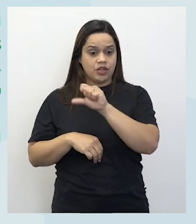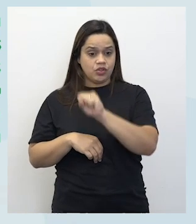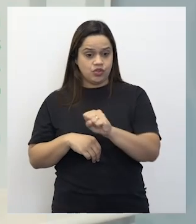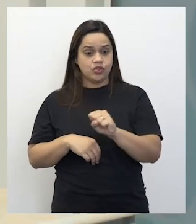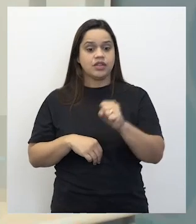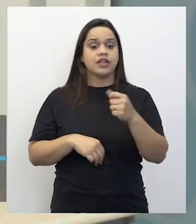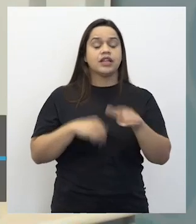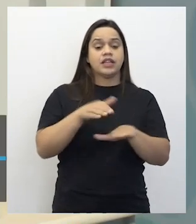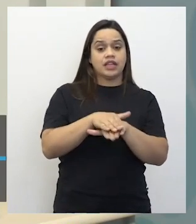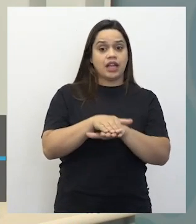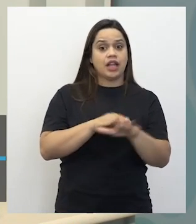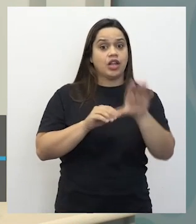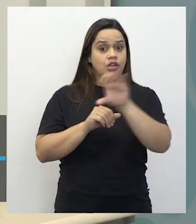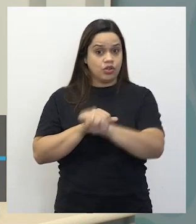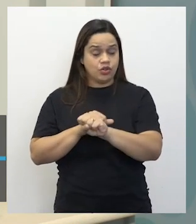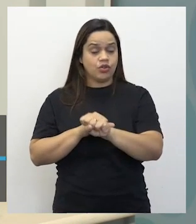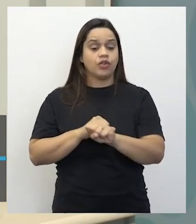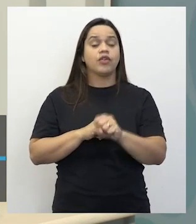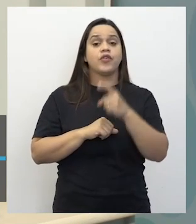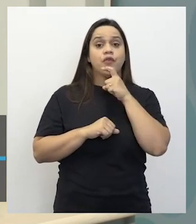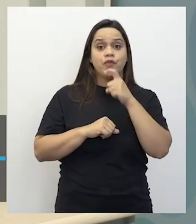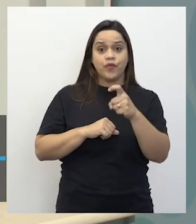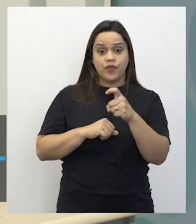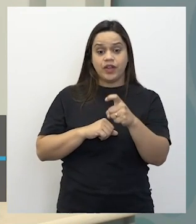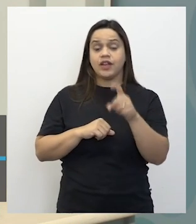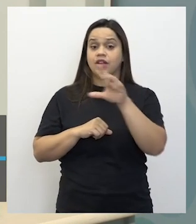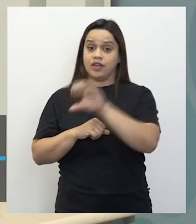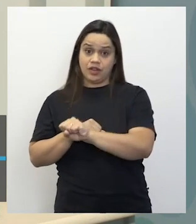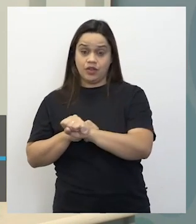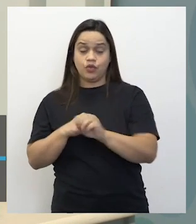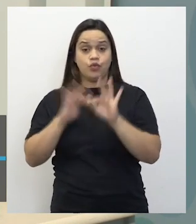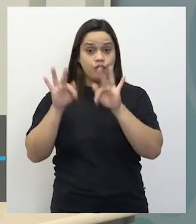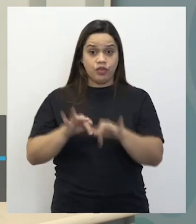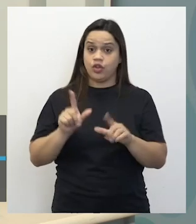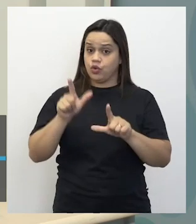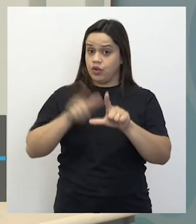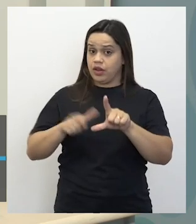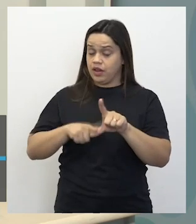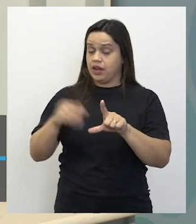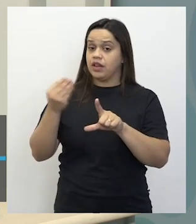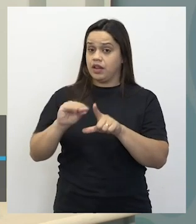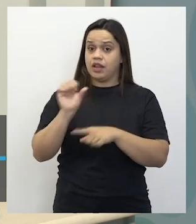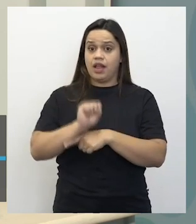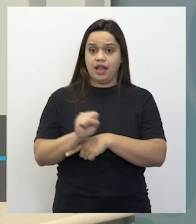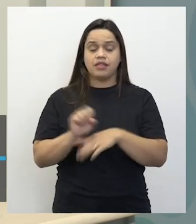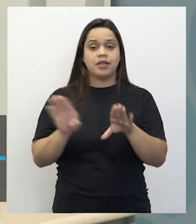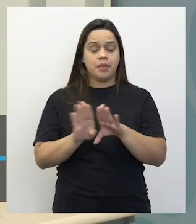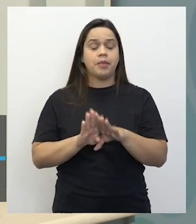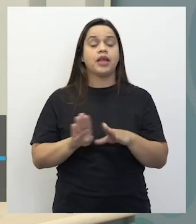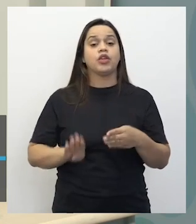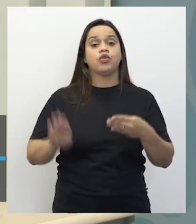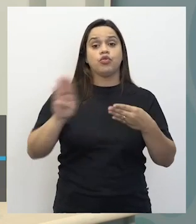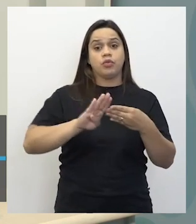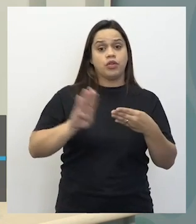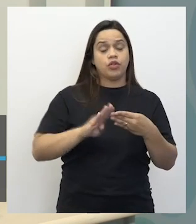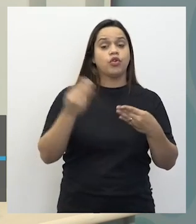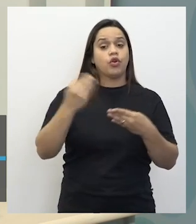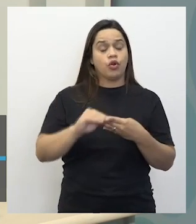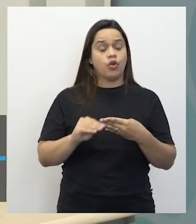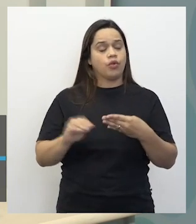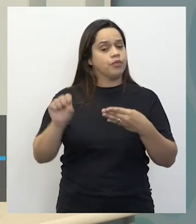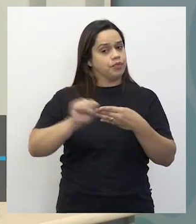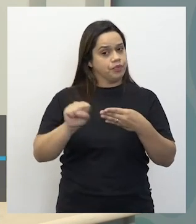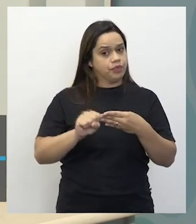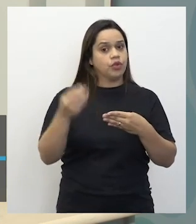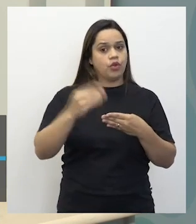no plural, porque tem umas, né? O substantivo eu coloco no plural. E aí, no caso, os adjetivos também. Quando a